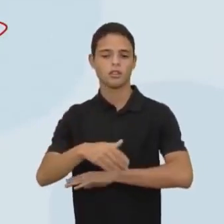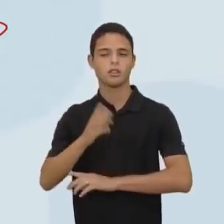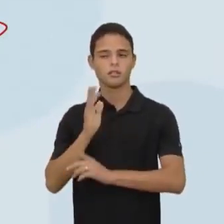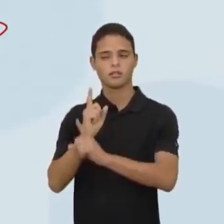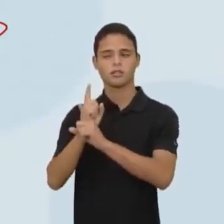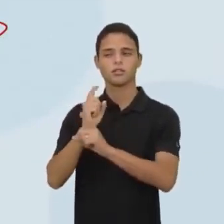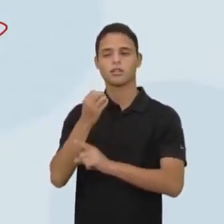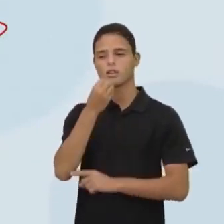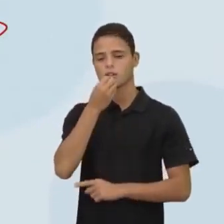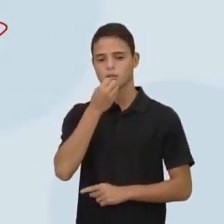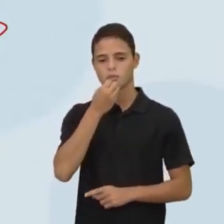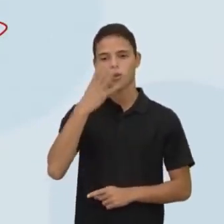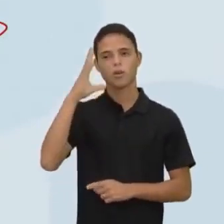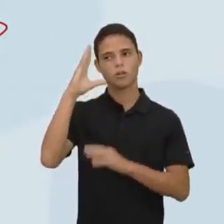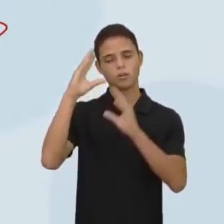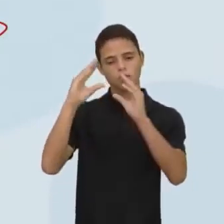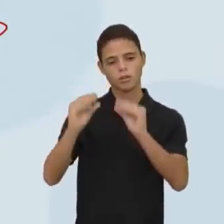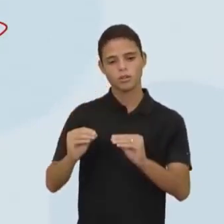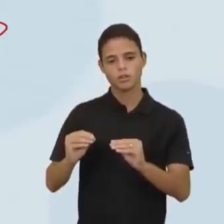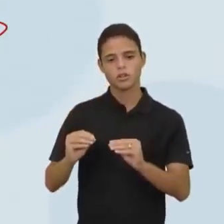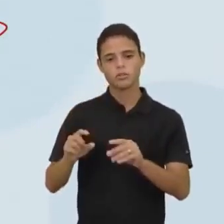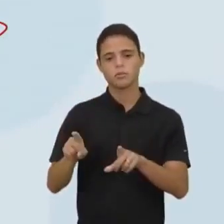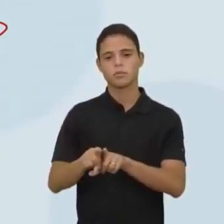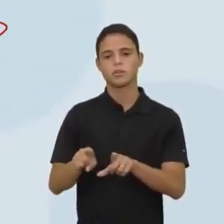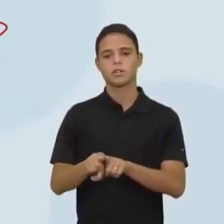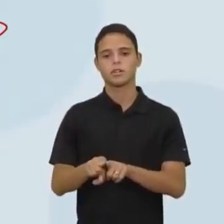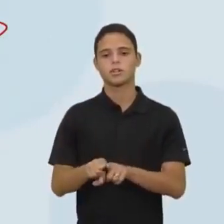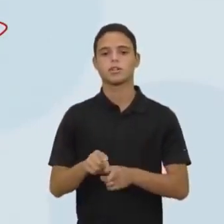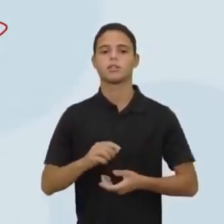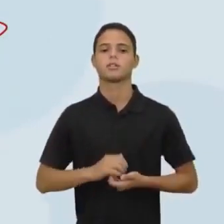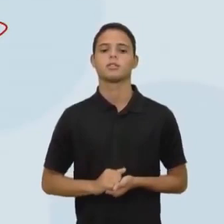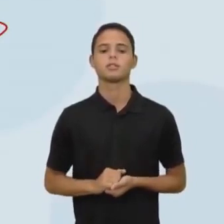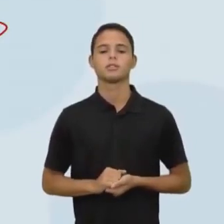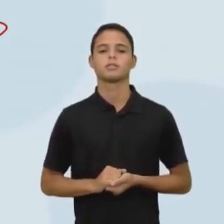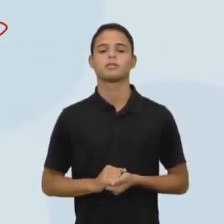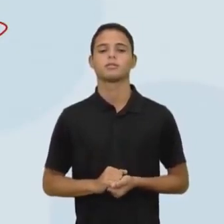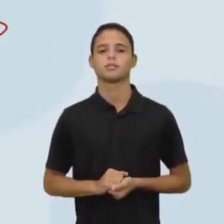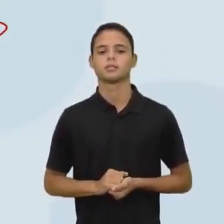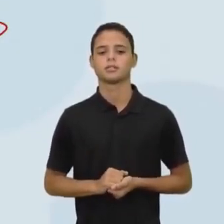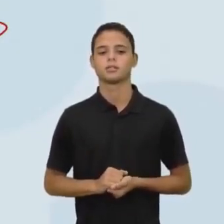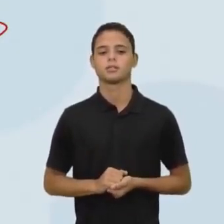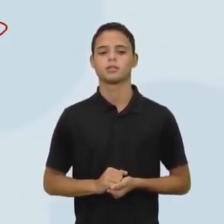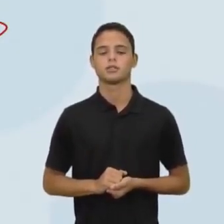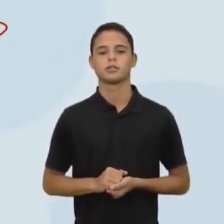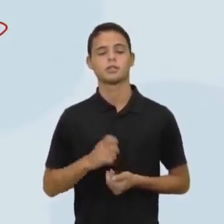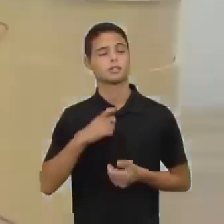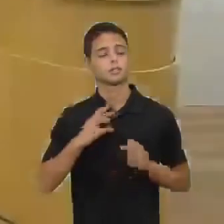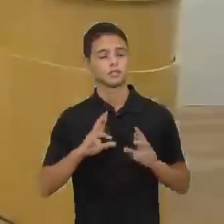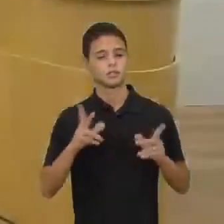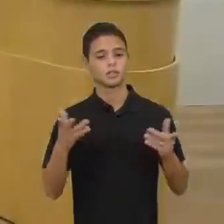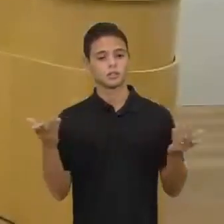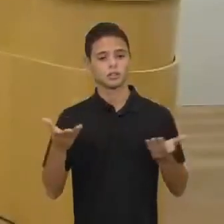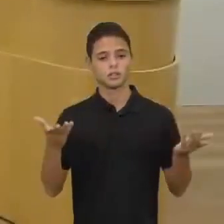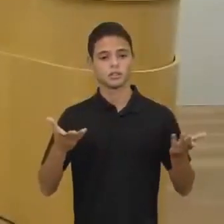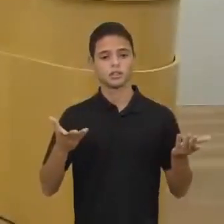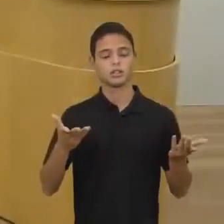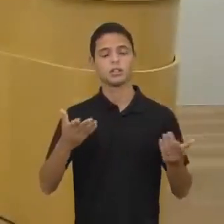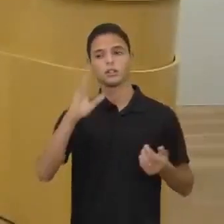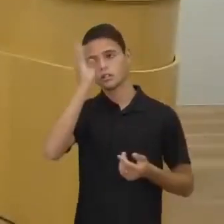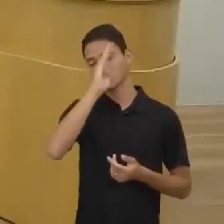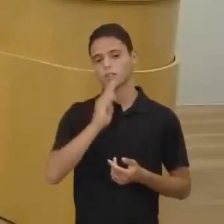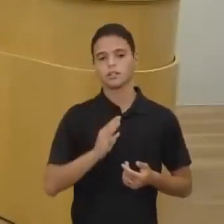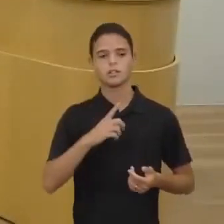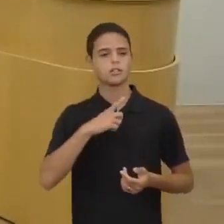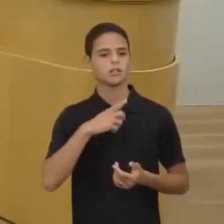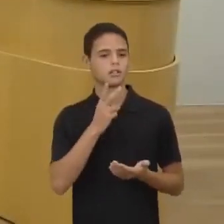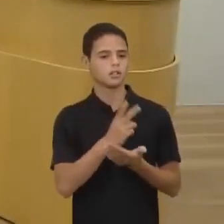Quando você está se despedindo, é o bonne nuit. Então, eles têm diferença. Aqui no Brasil é tudo boa noite aí, ó,